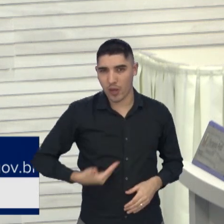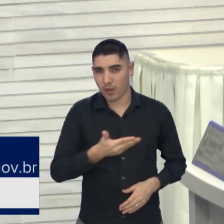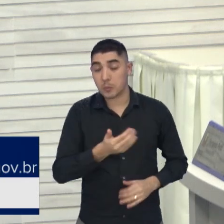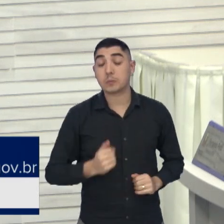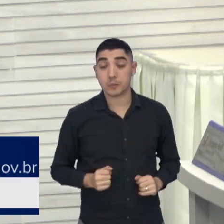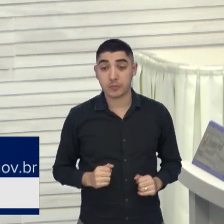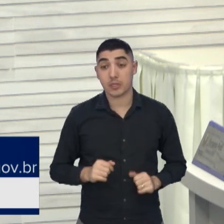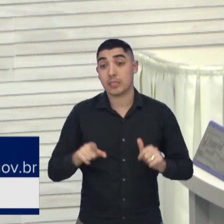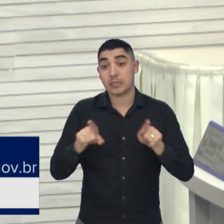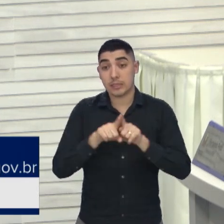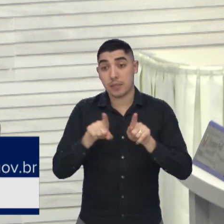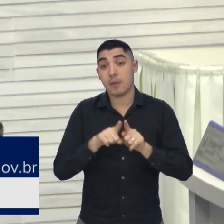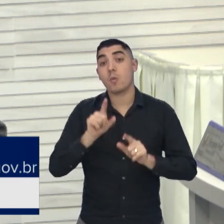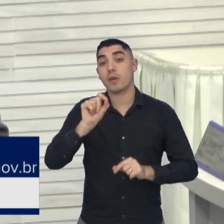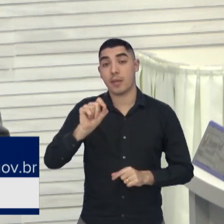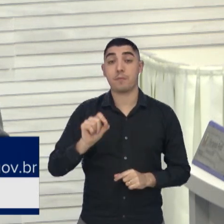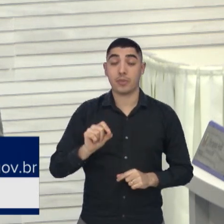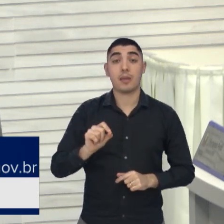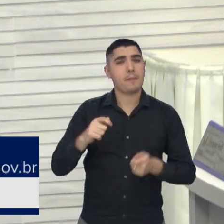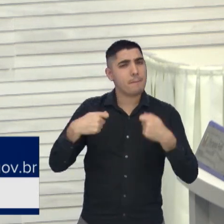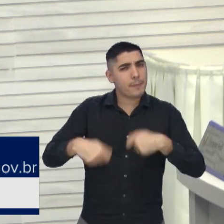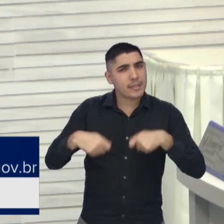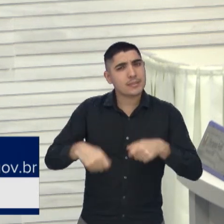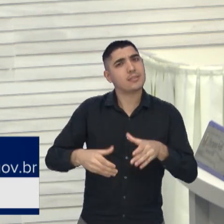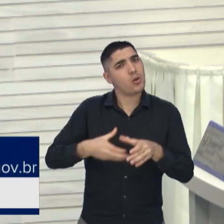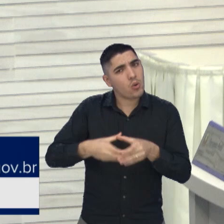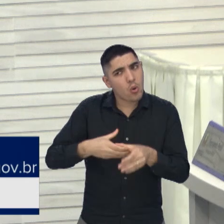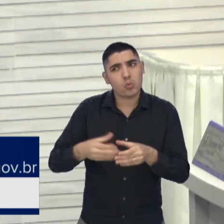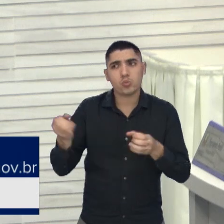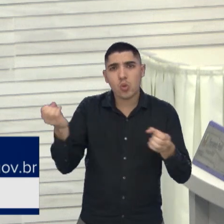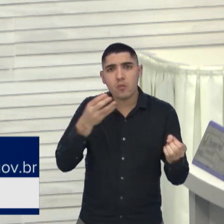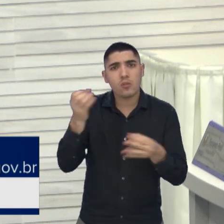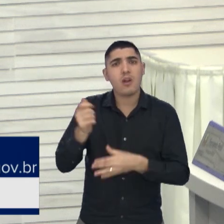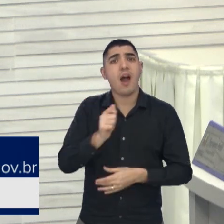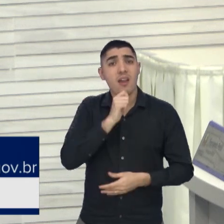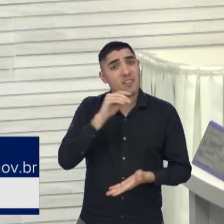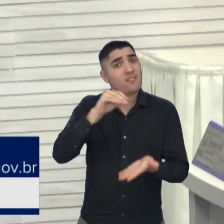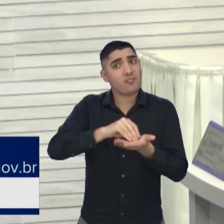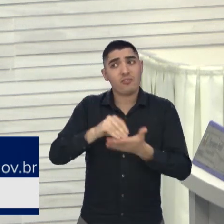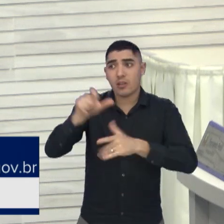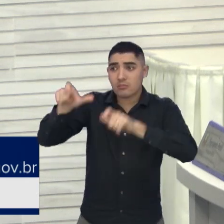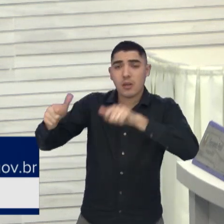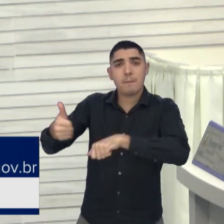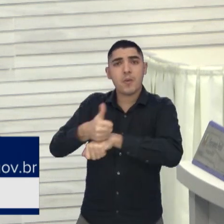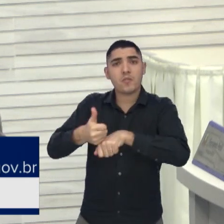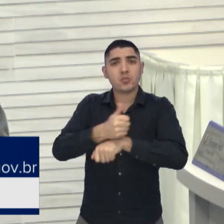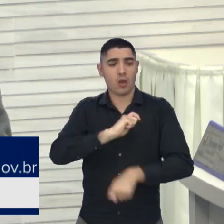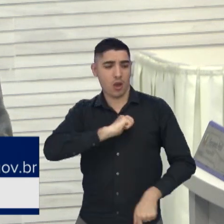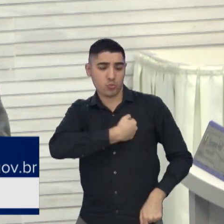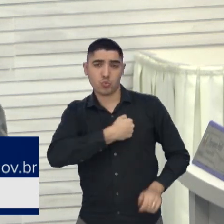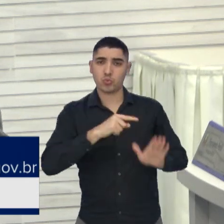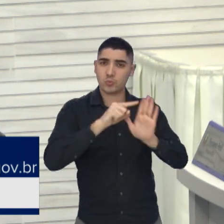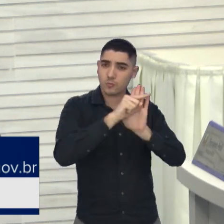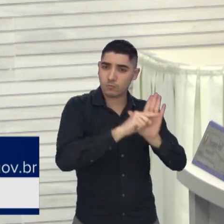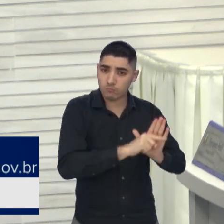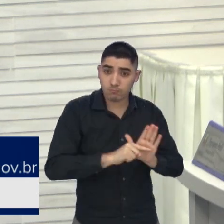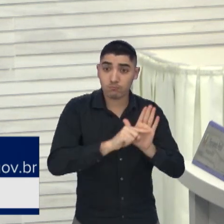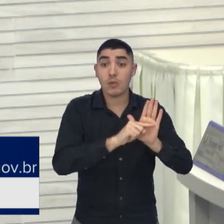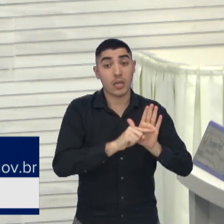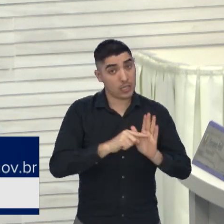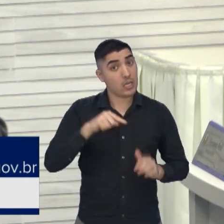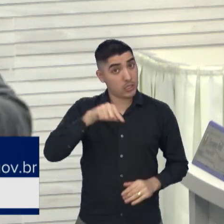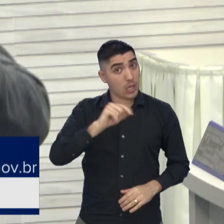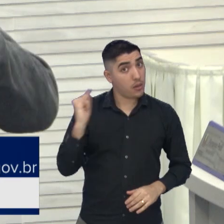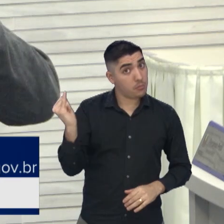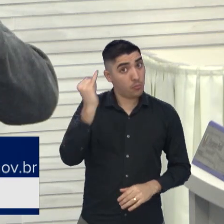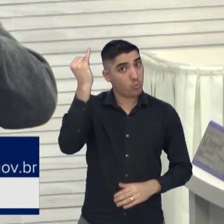fazer concurso público, Está faltando muitos auditores, Nenhum órgão que tem que ser